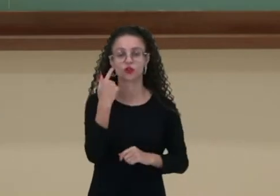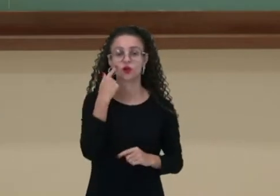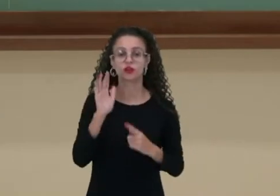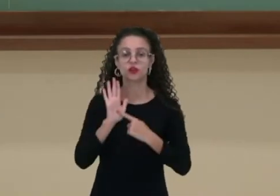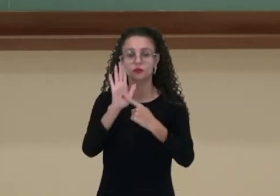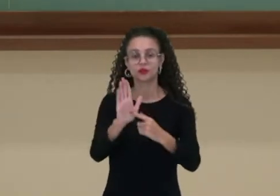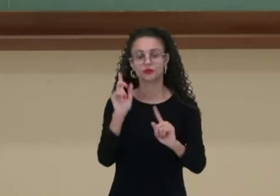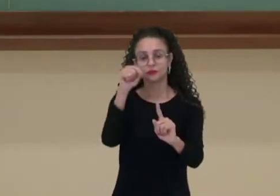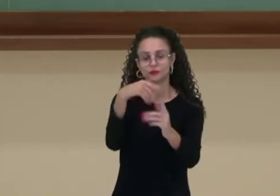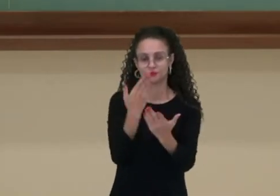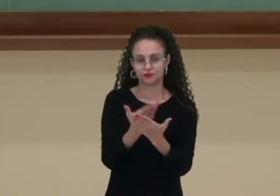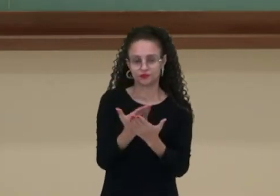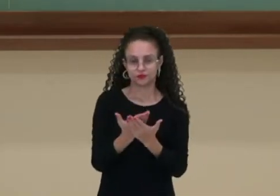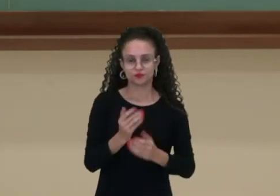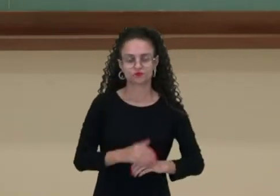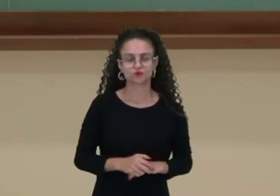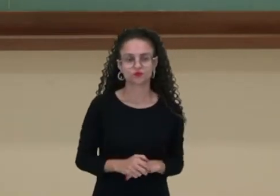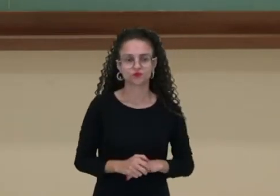os objetivos desta aula.